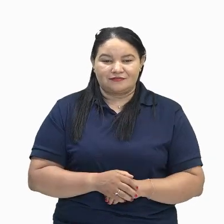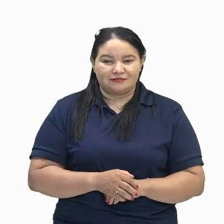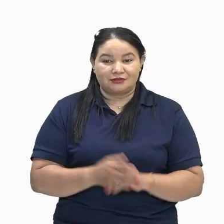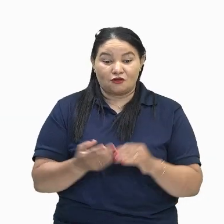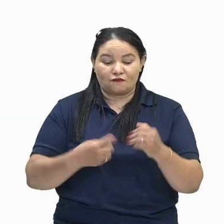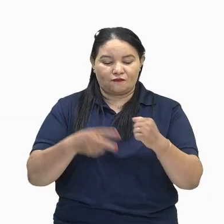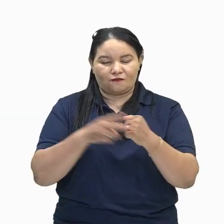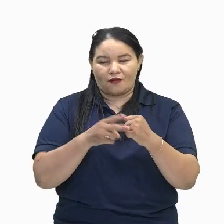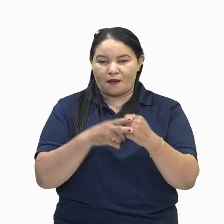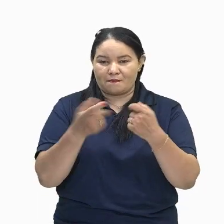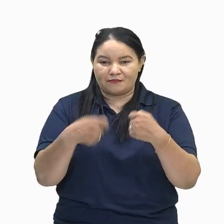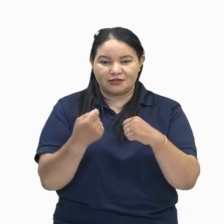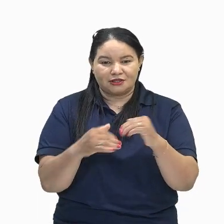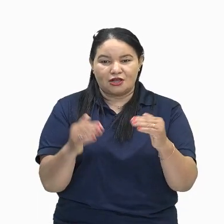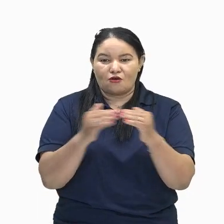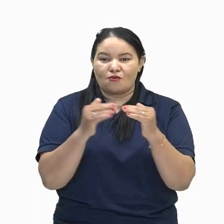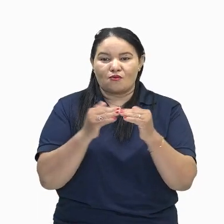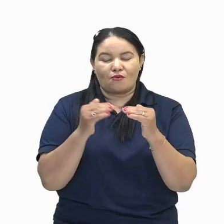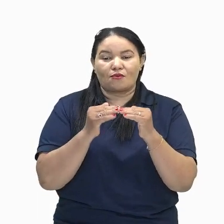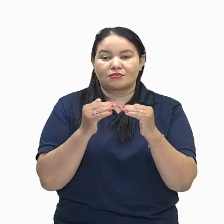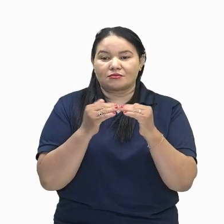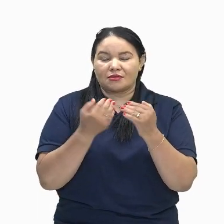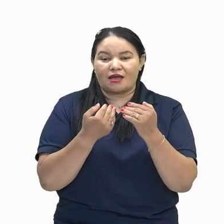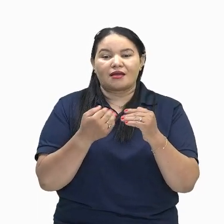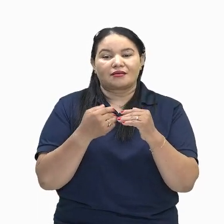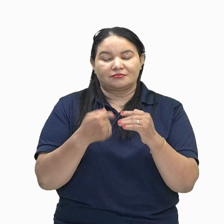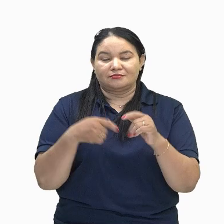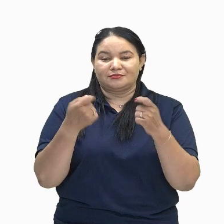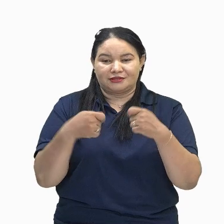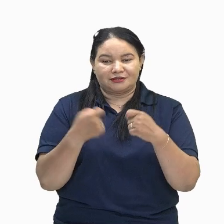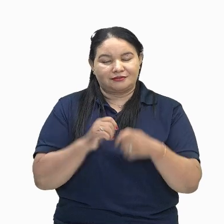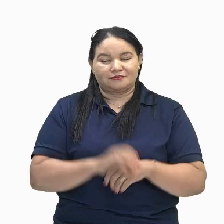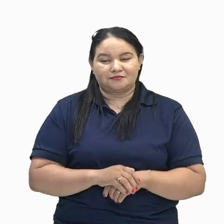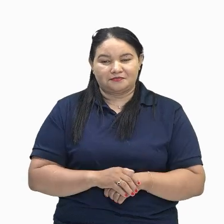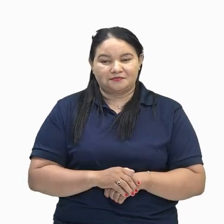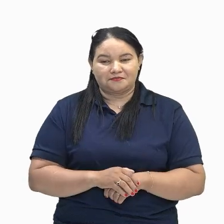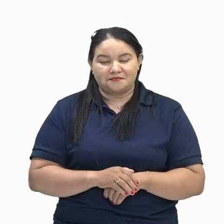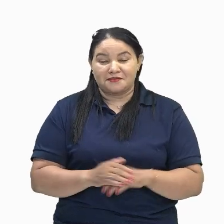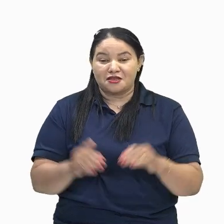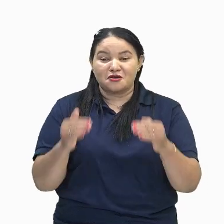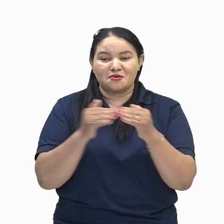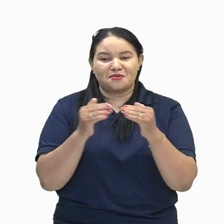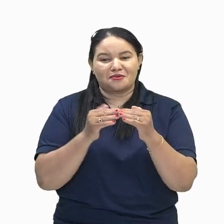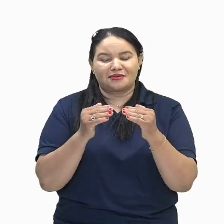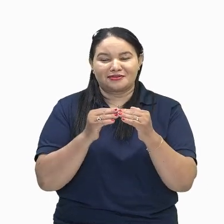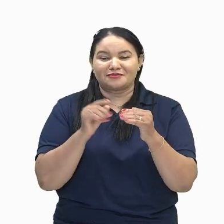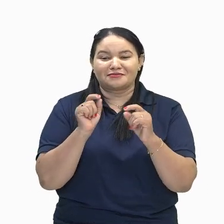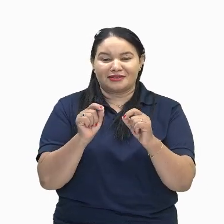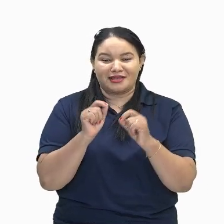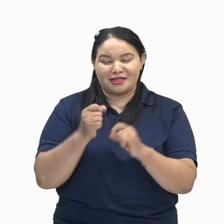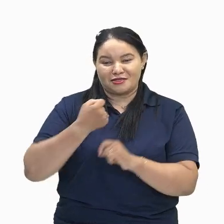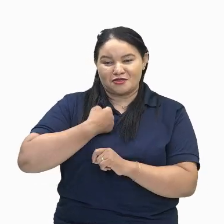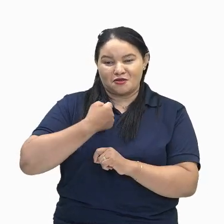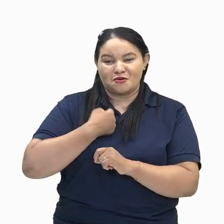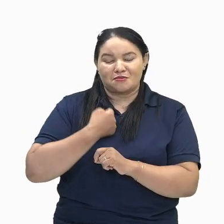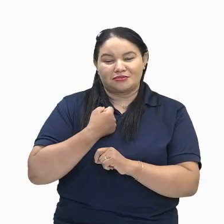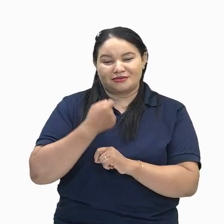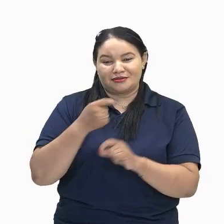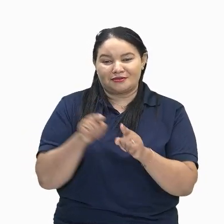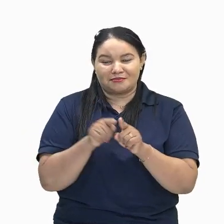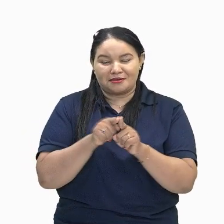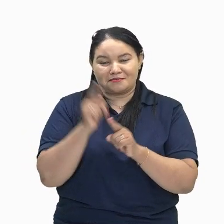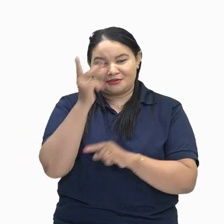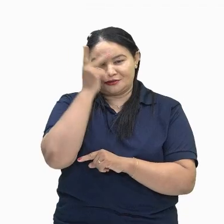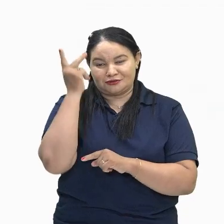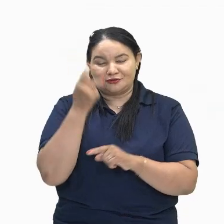verbo concorda em gênero, certo? Gênero não, perdão. O verbo concorda em número e pessoa com o sujeito da